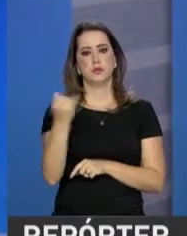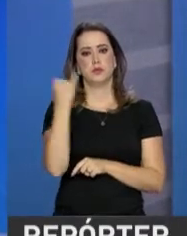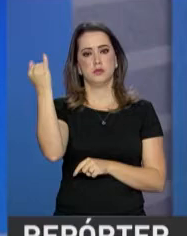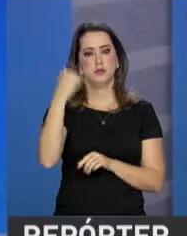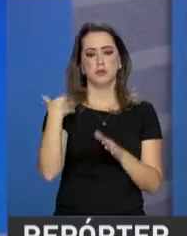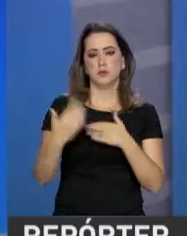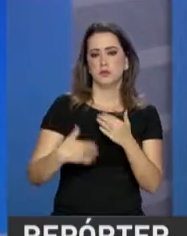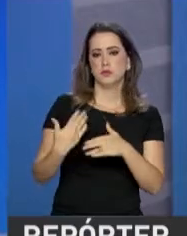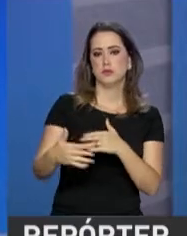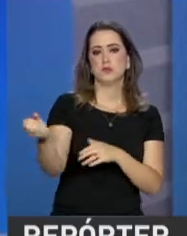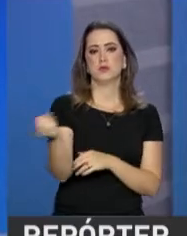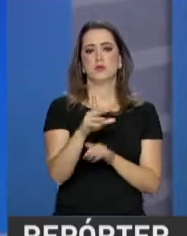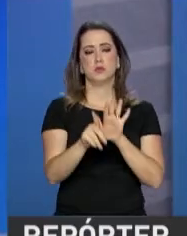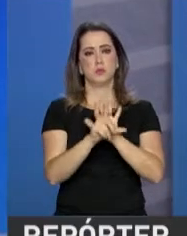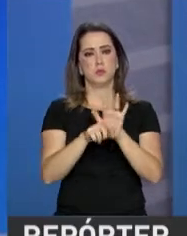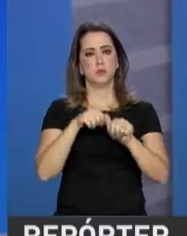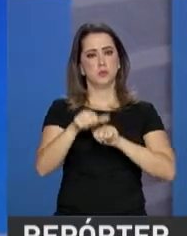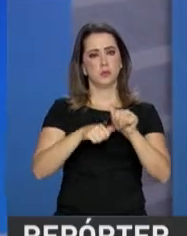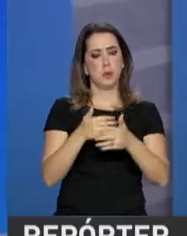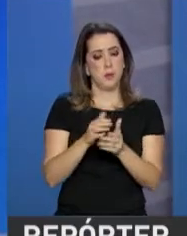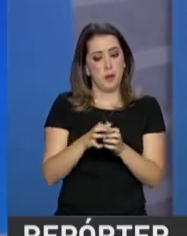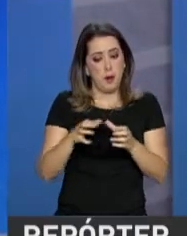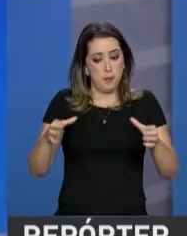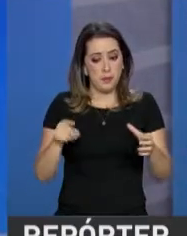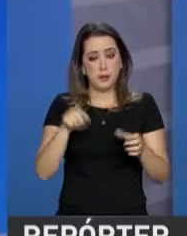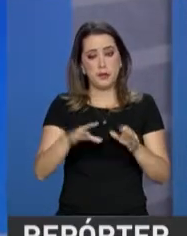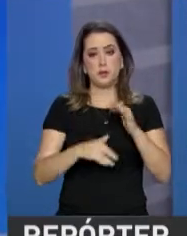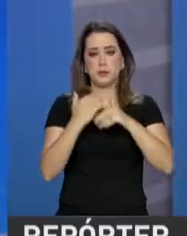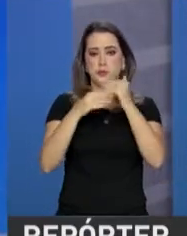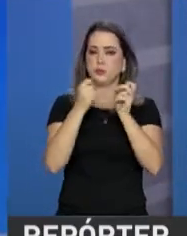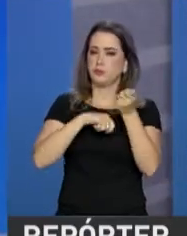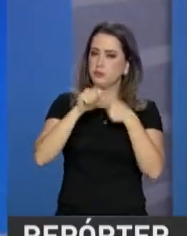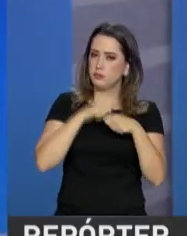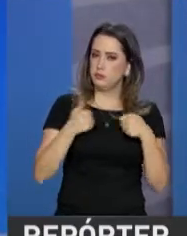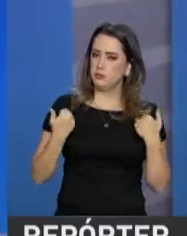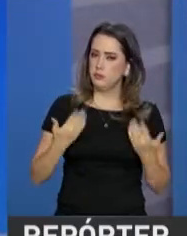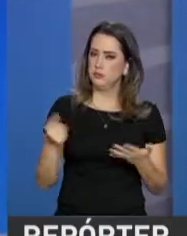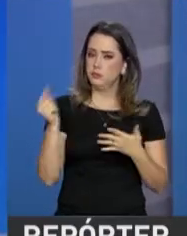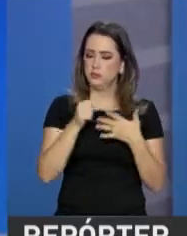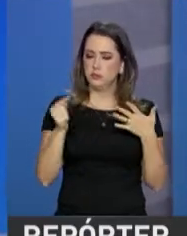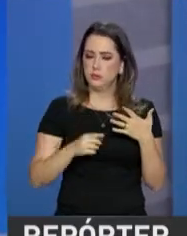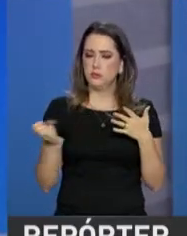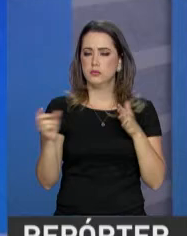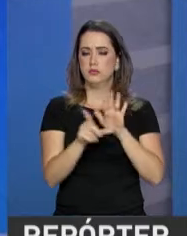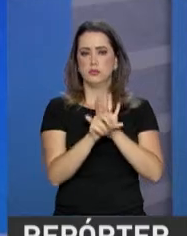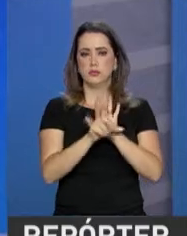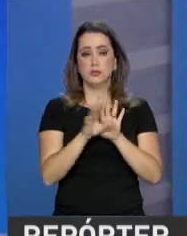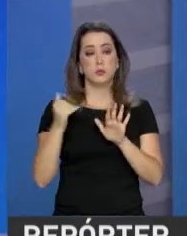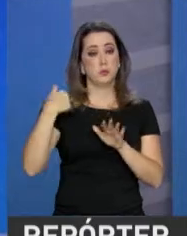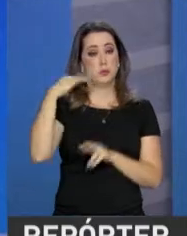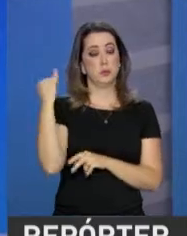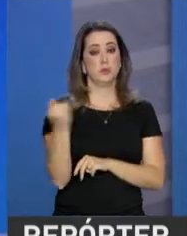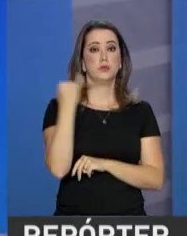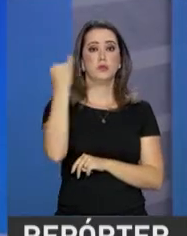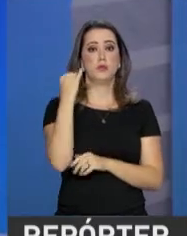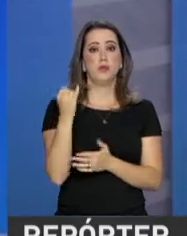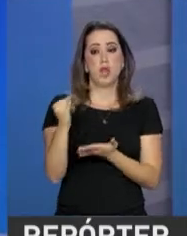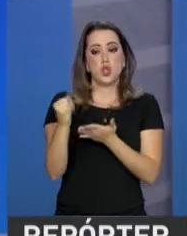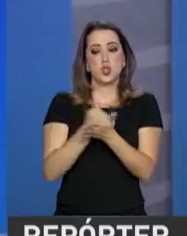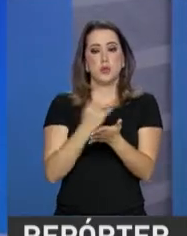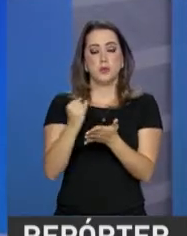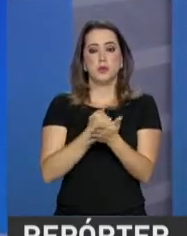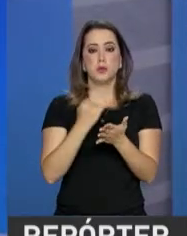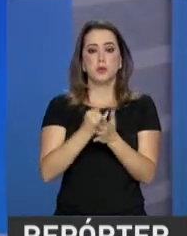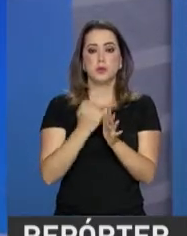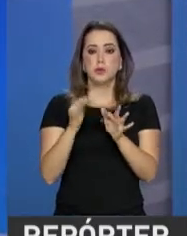de seguir com as reformas para ampliar o crescimento econômico. Ele mencionou entre as reformas mais importantes a tributária,